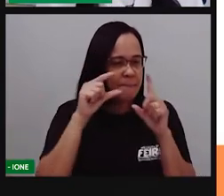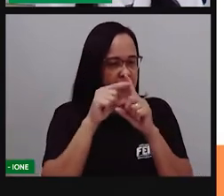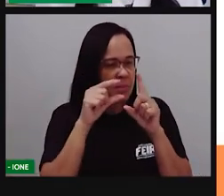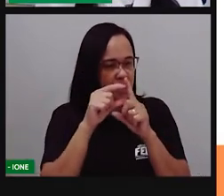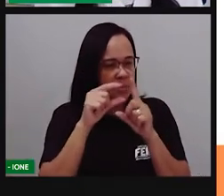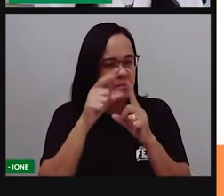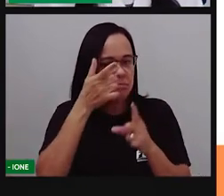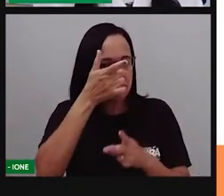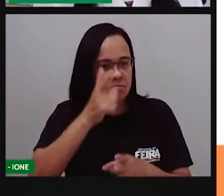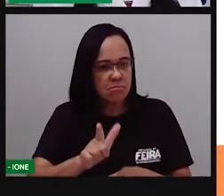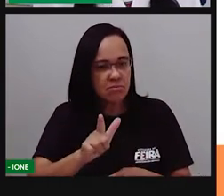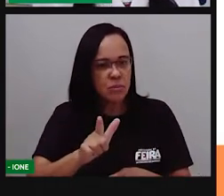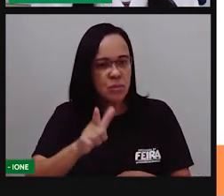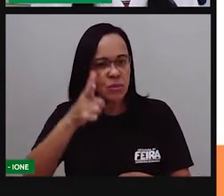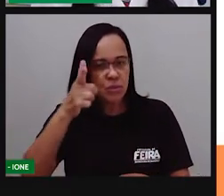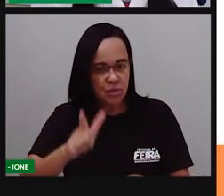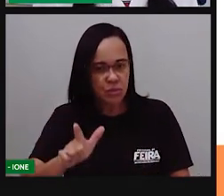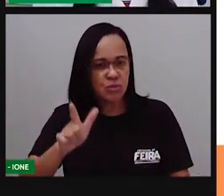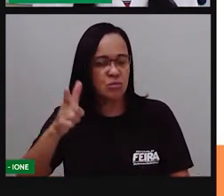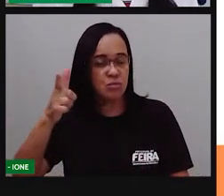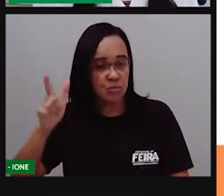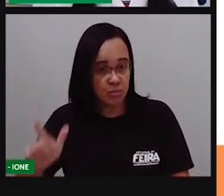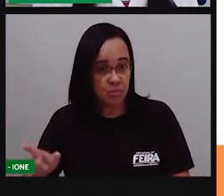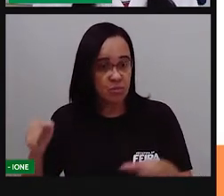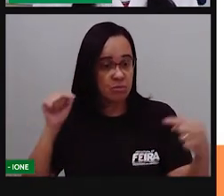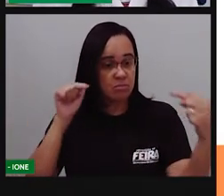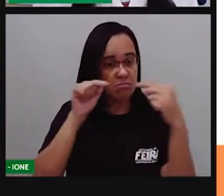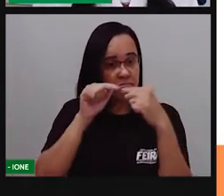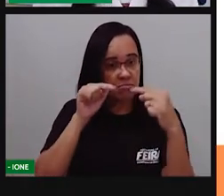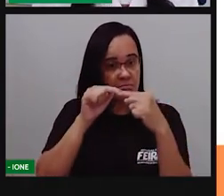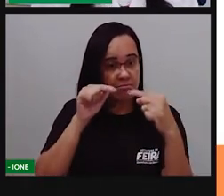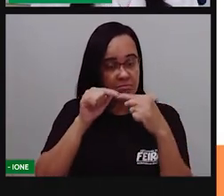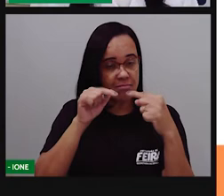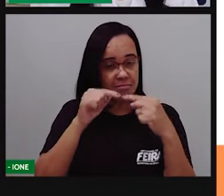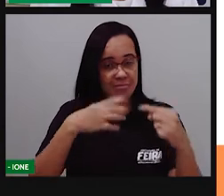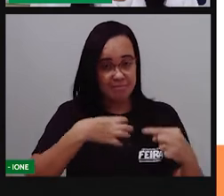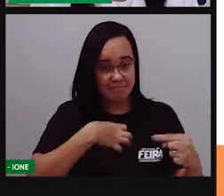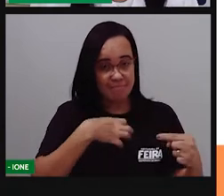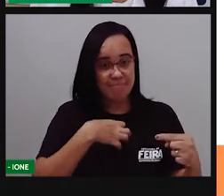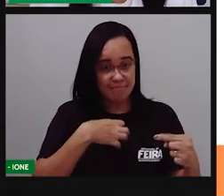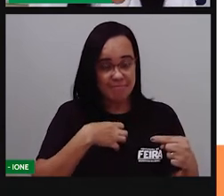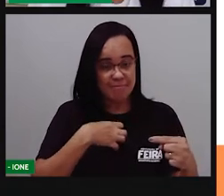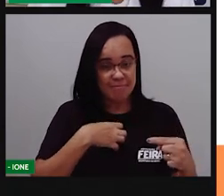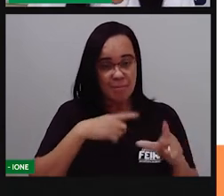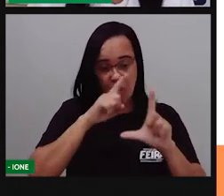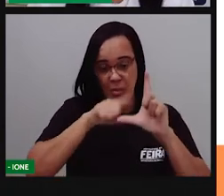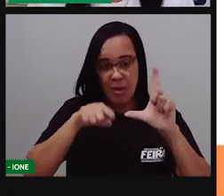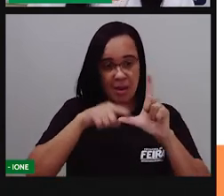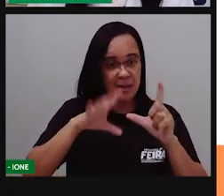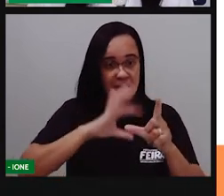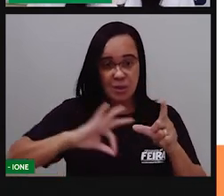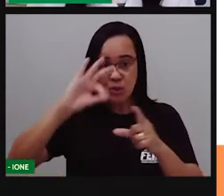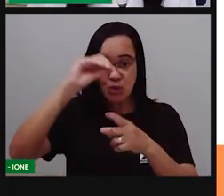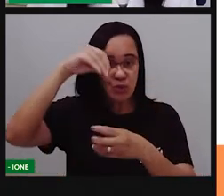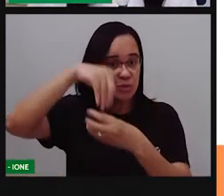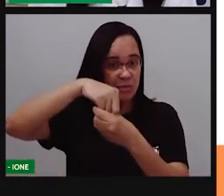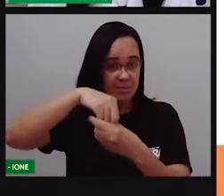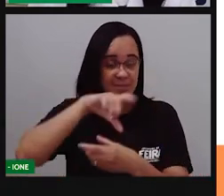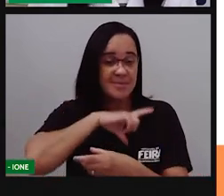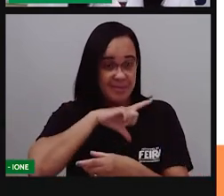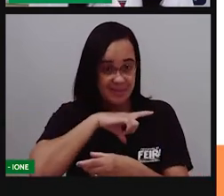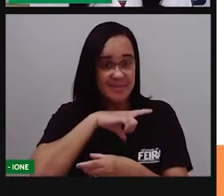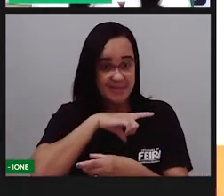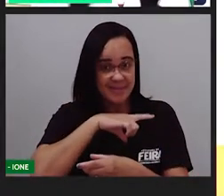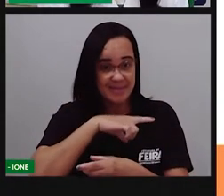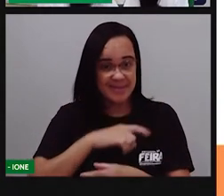palavra o mesmo um e tem aí de maleta que tá em todas elas que se